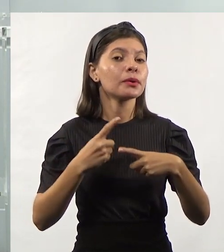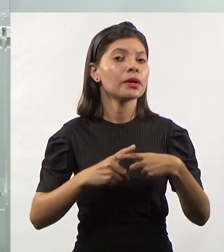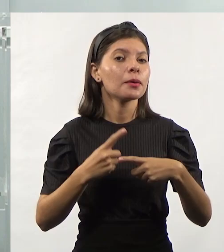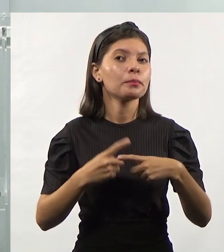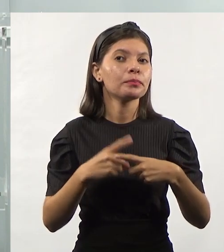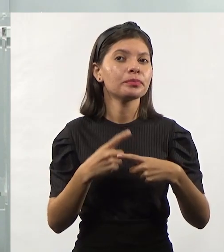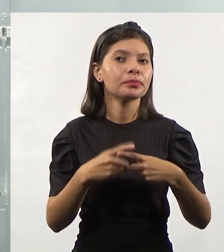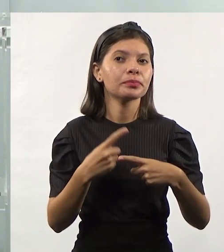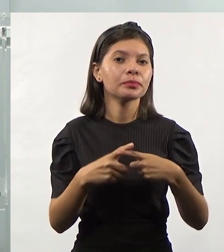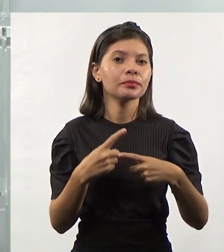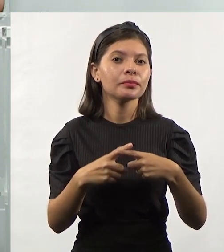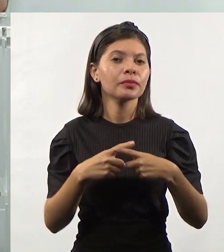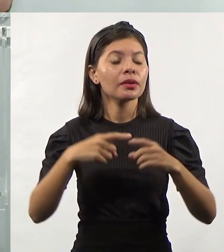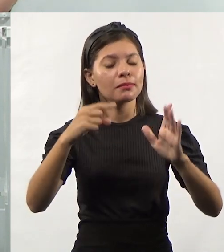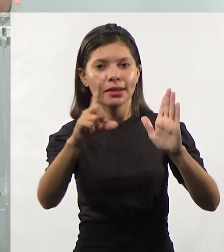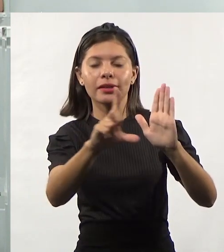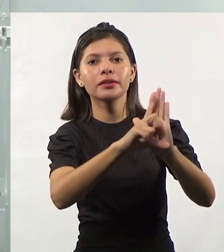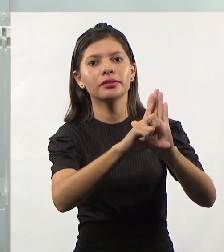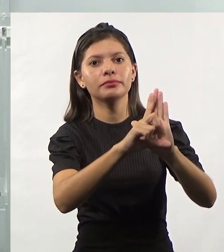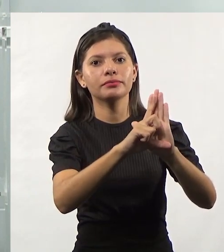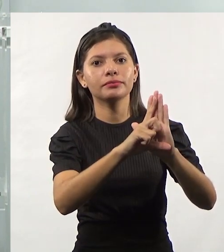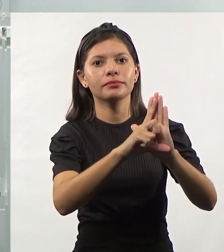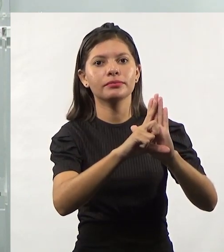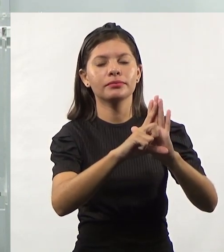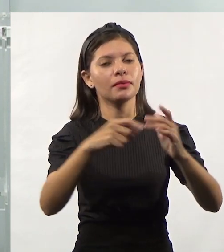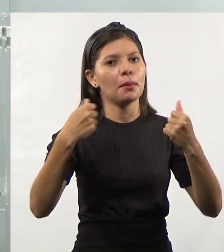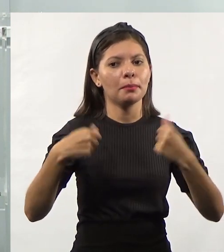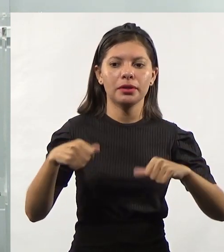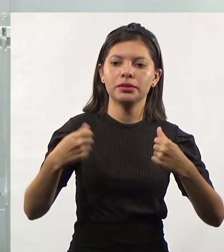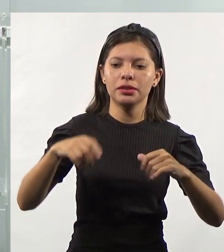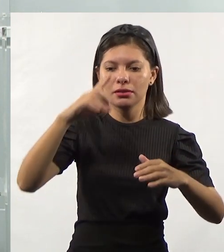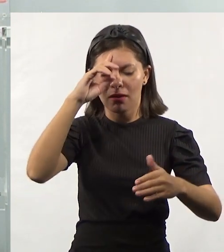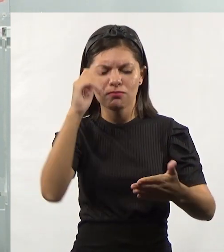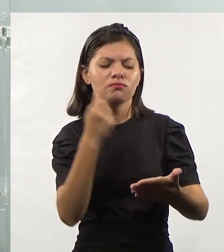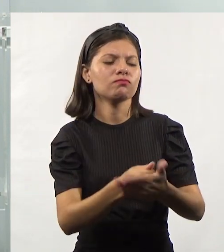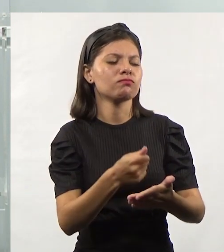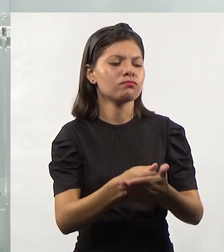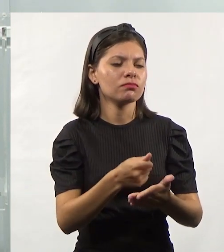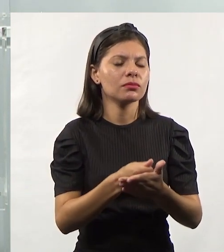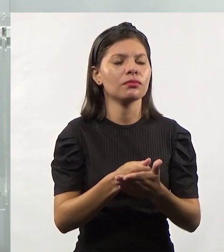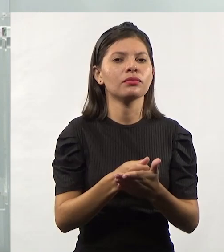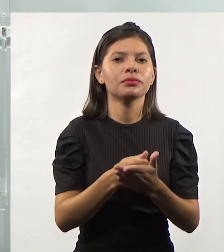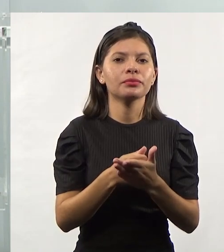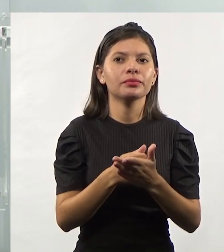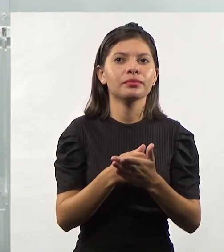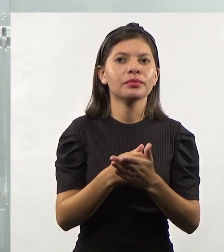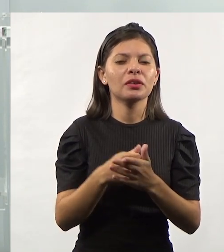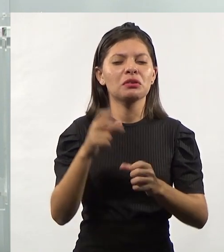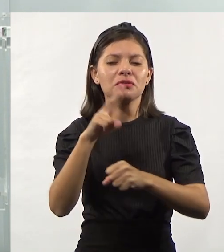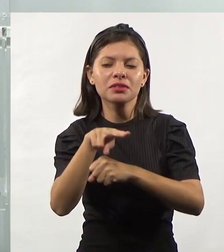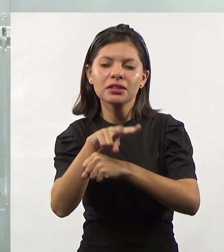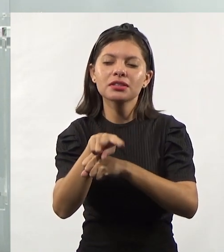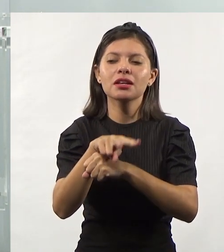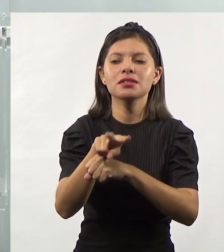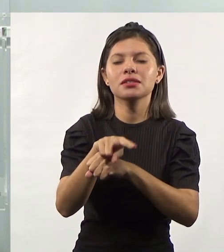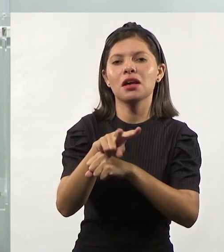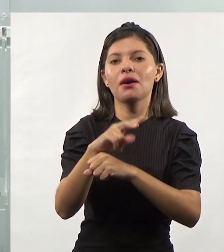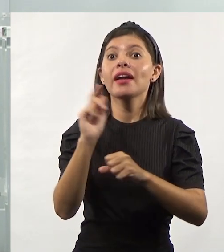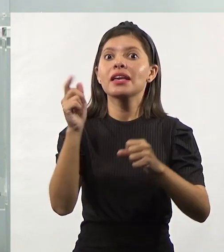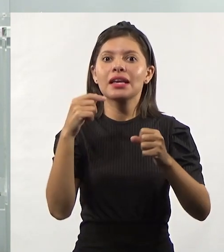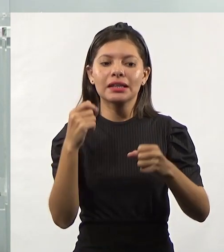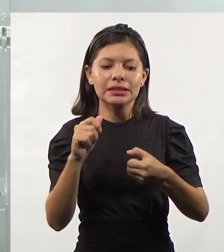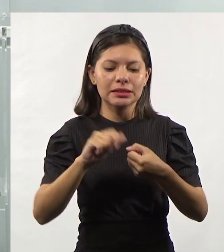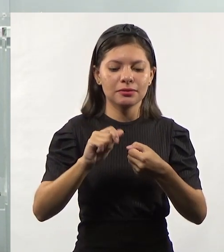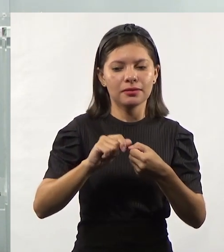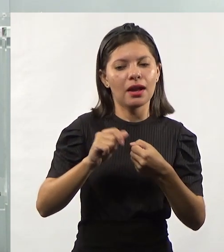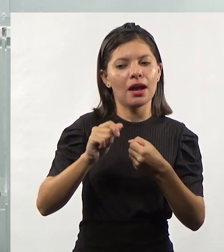por determinada declaração que tem que entregar, ou porque está recebendo algum tipo de fiscalização, e